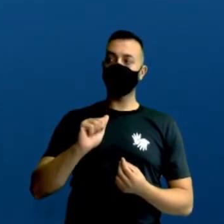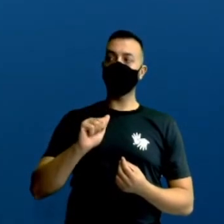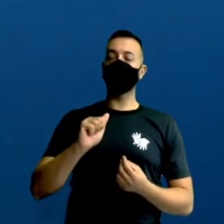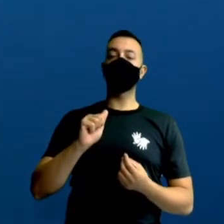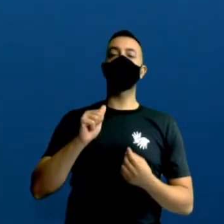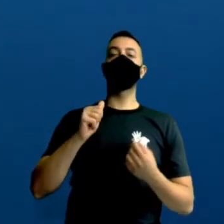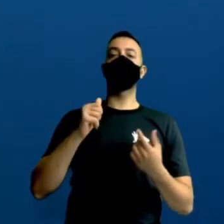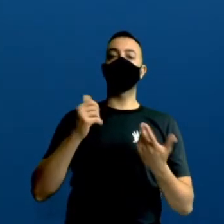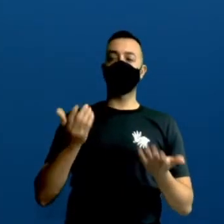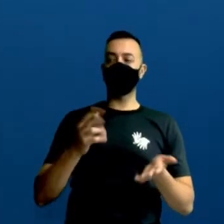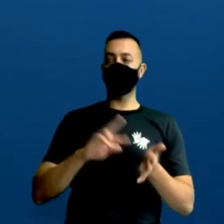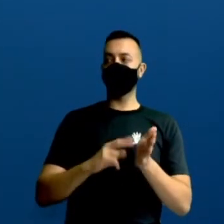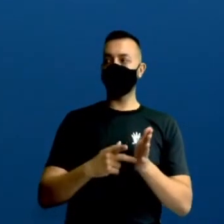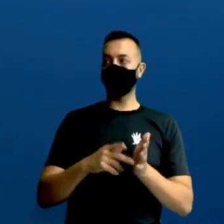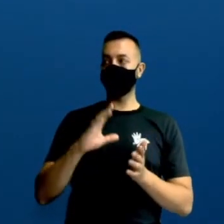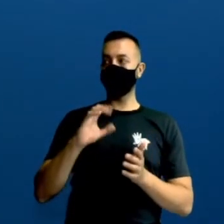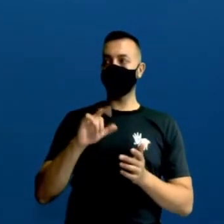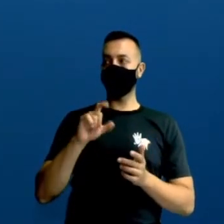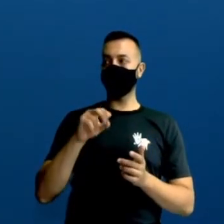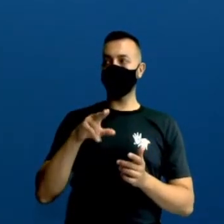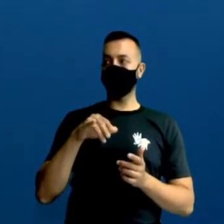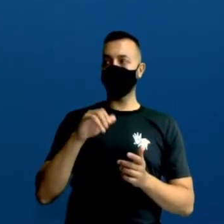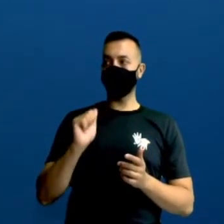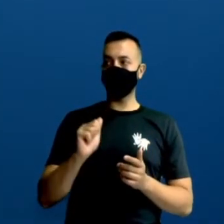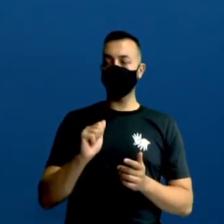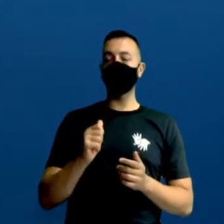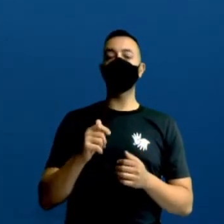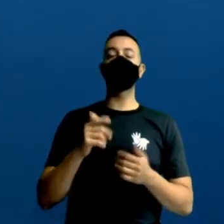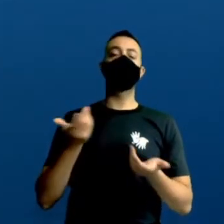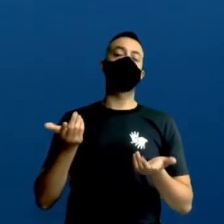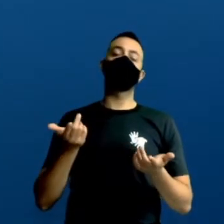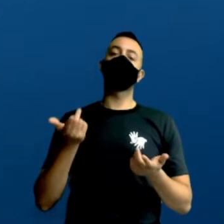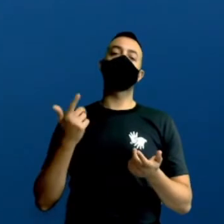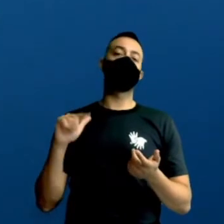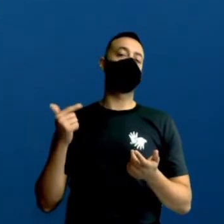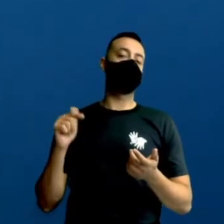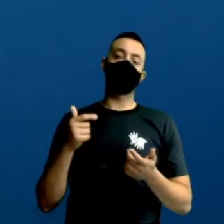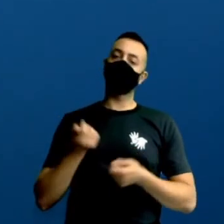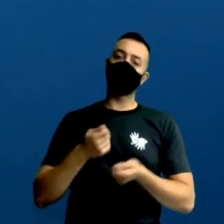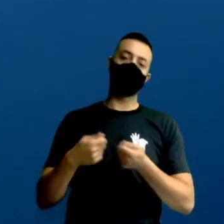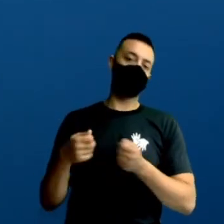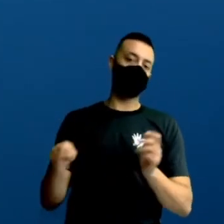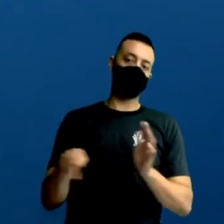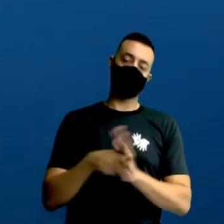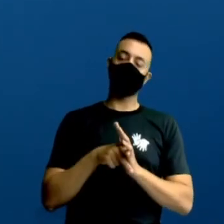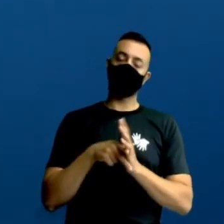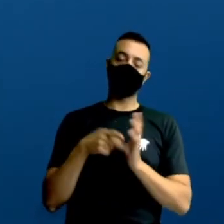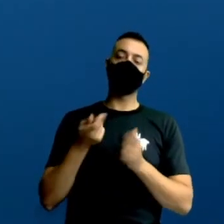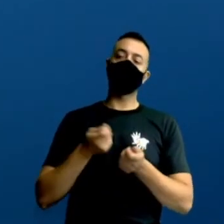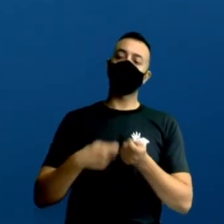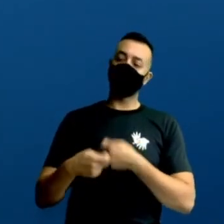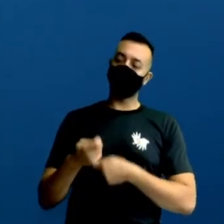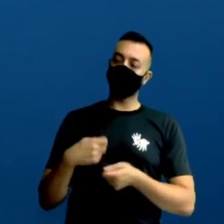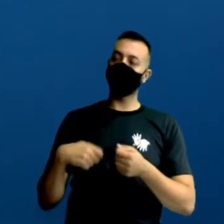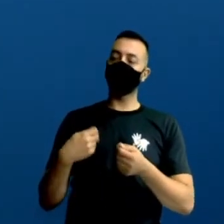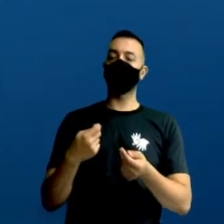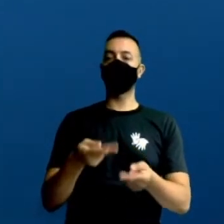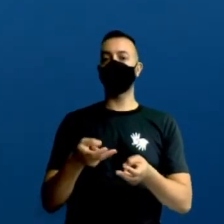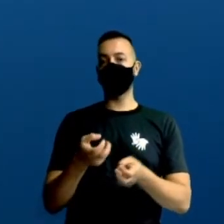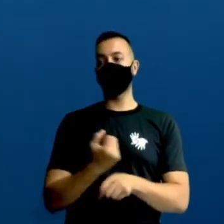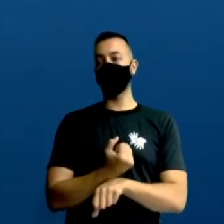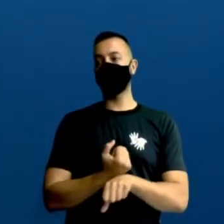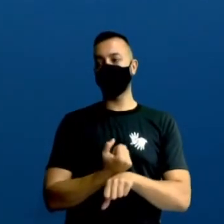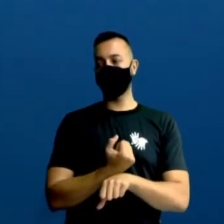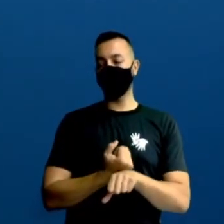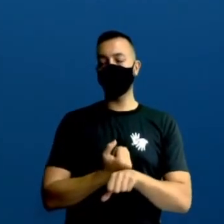O significado de colônia está aqui em um território que não tem administração própria. Ela é administrada, é explorada para